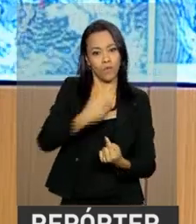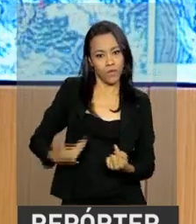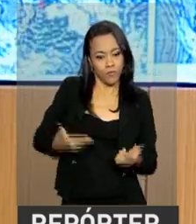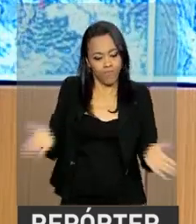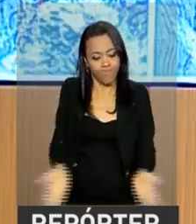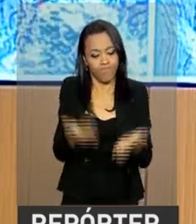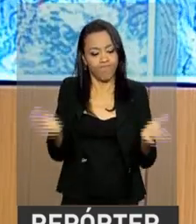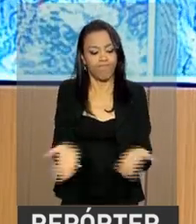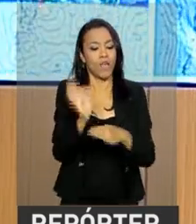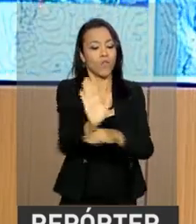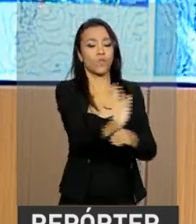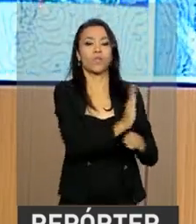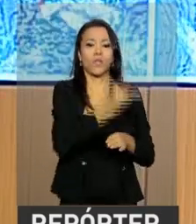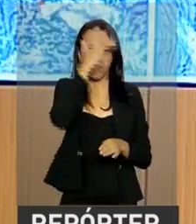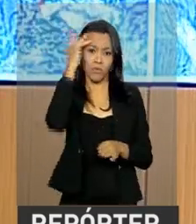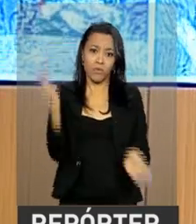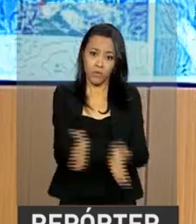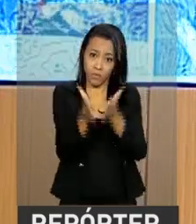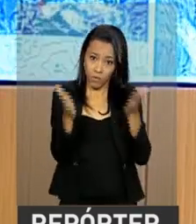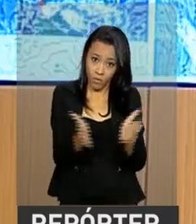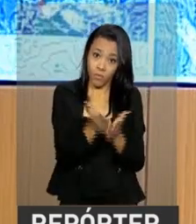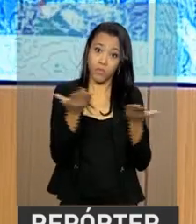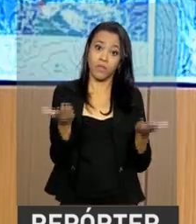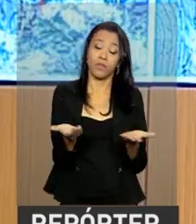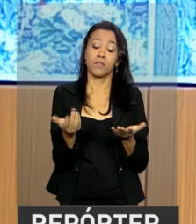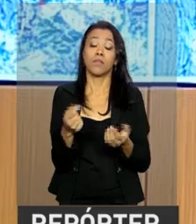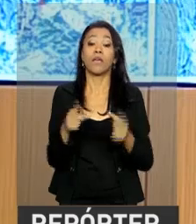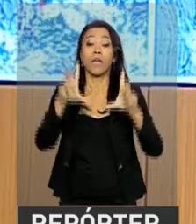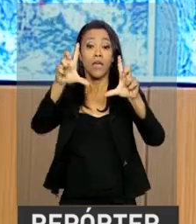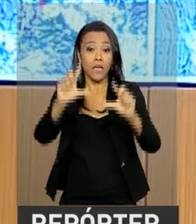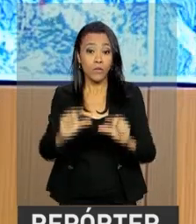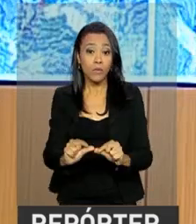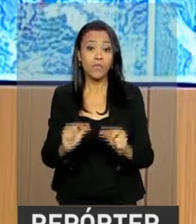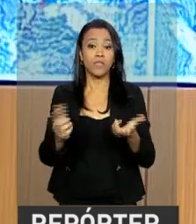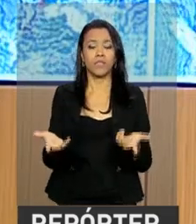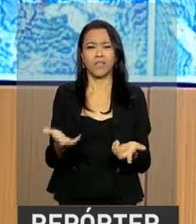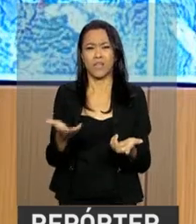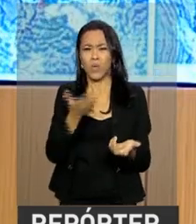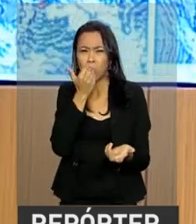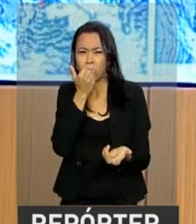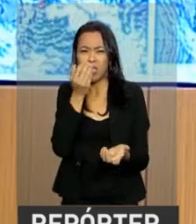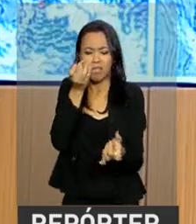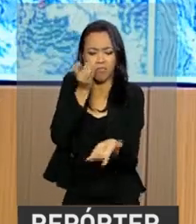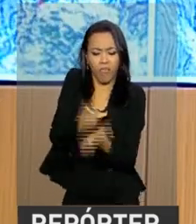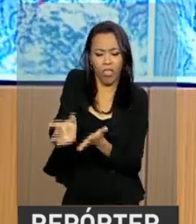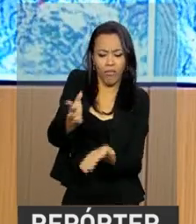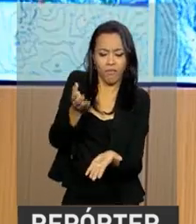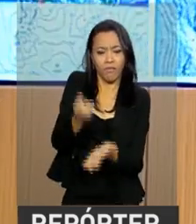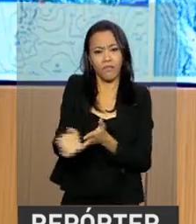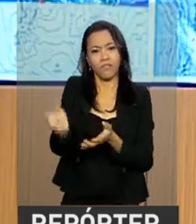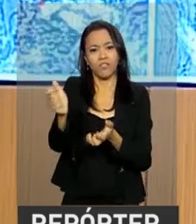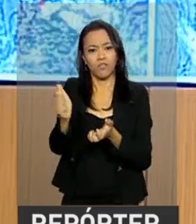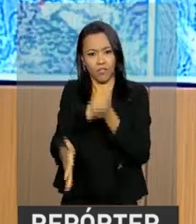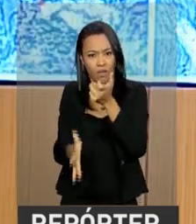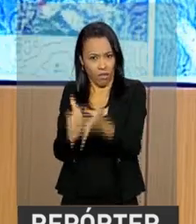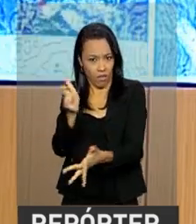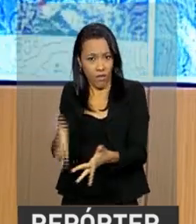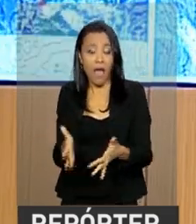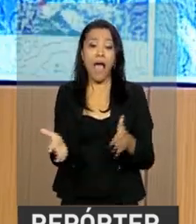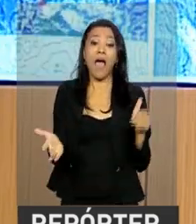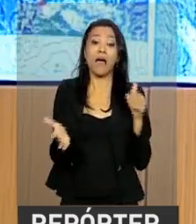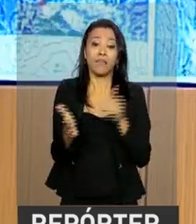Brasil a sair do mapa da fome e da FAU reduzir o desperdício de alimentos pela metade até